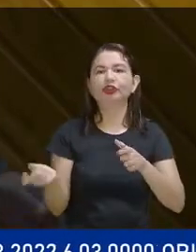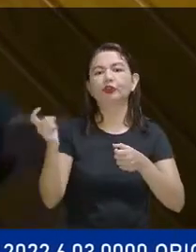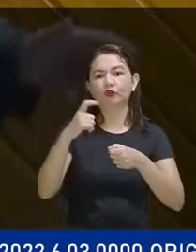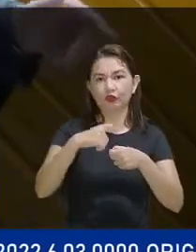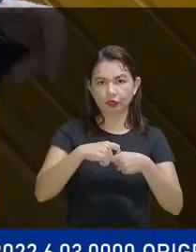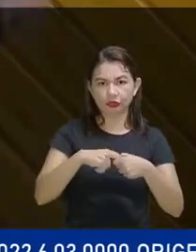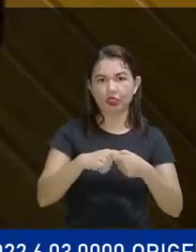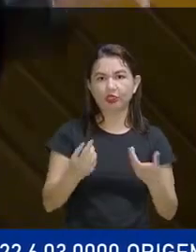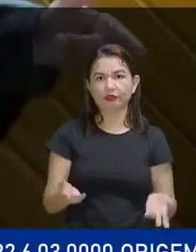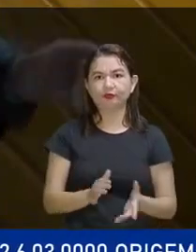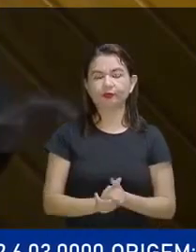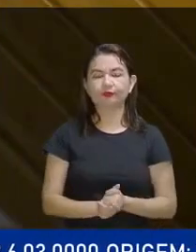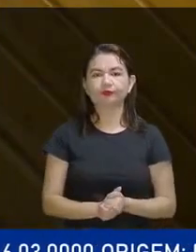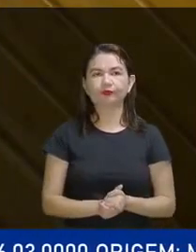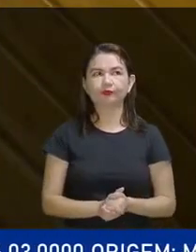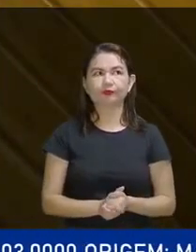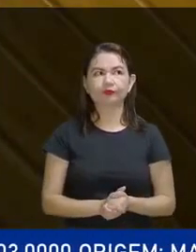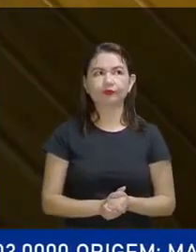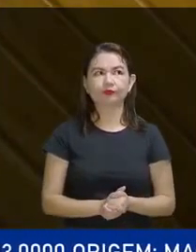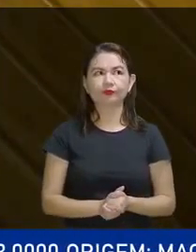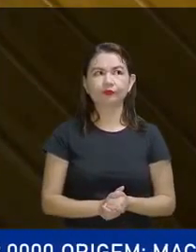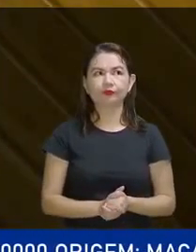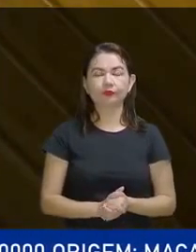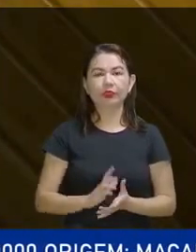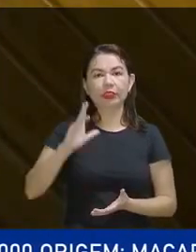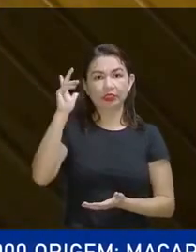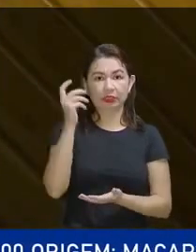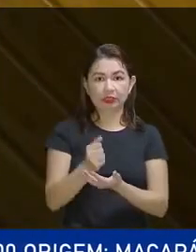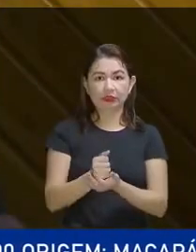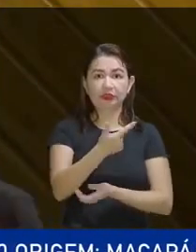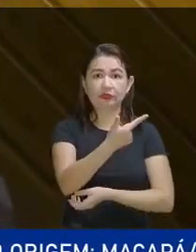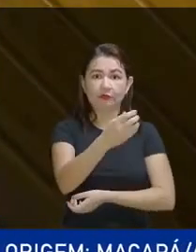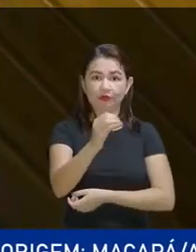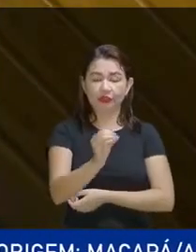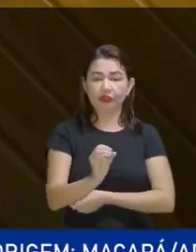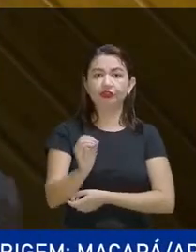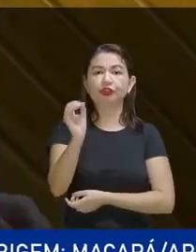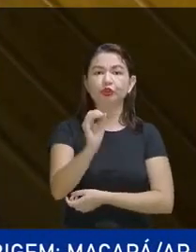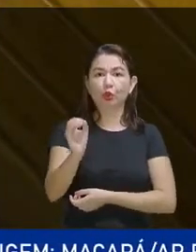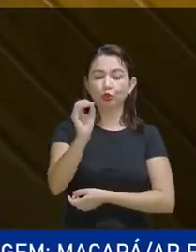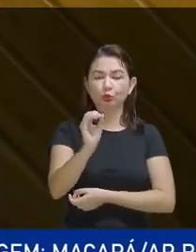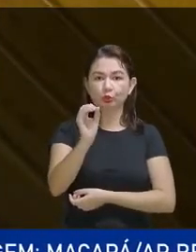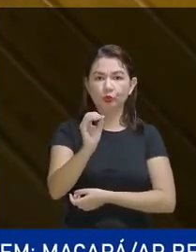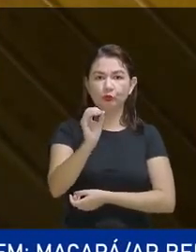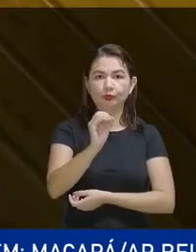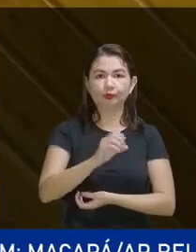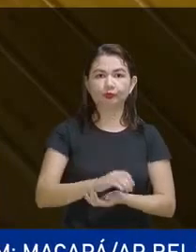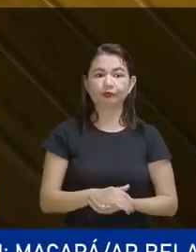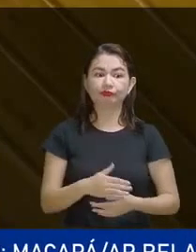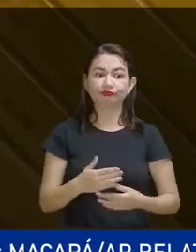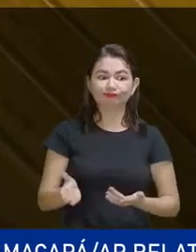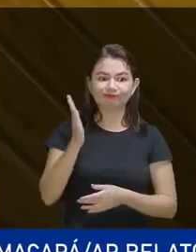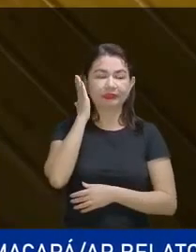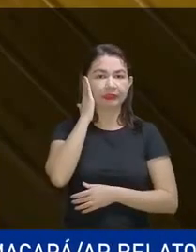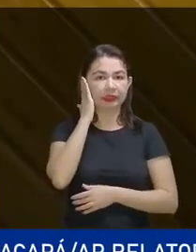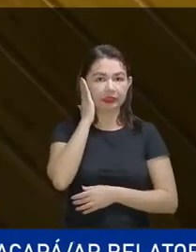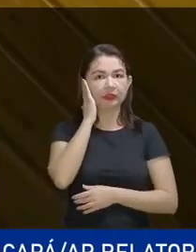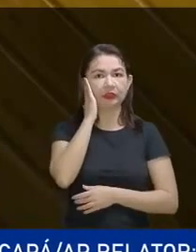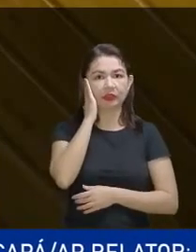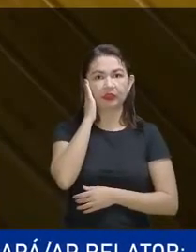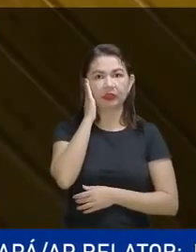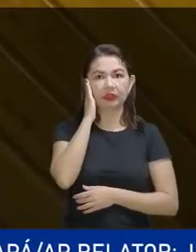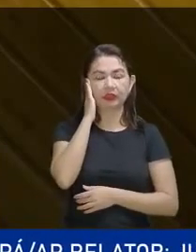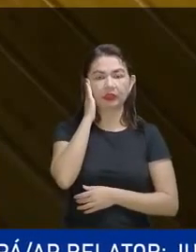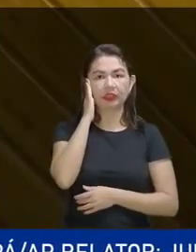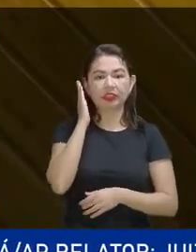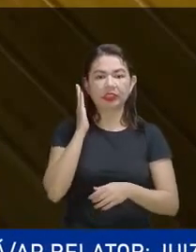só sobreveio no dia 20 de outubro, de modo que, no nosso entendimento, essa prova,